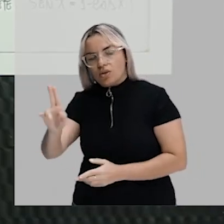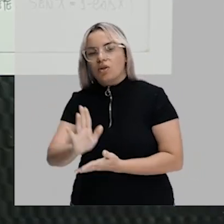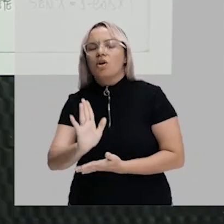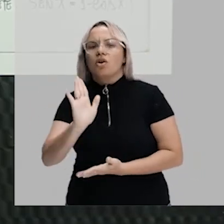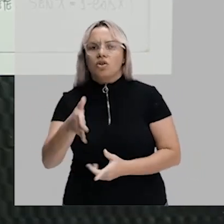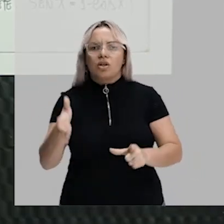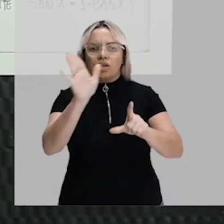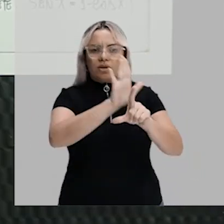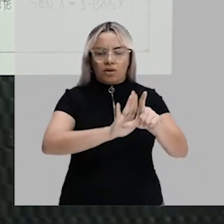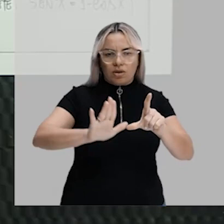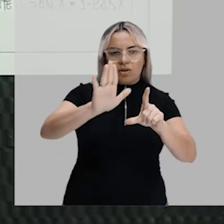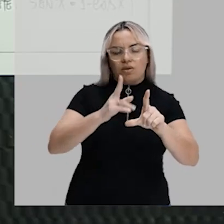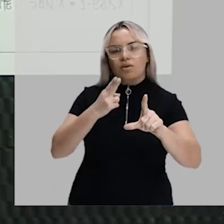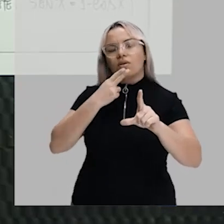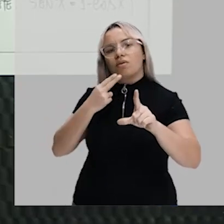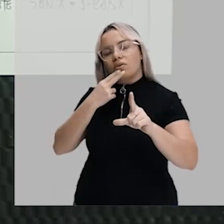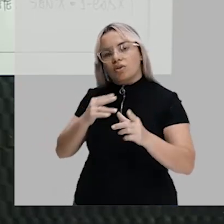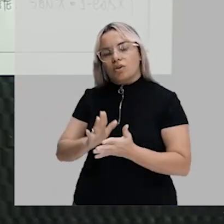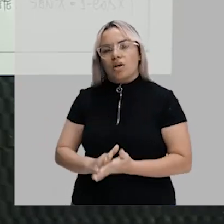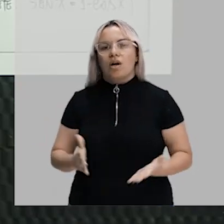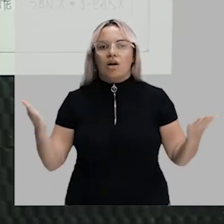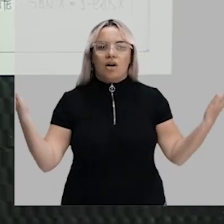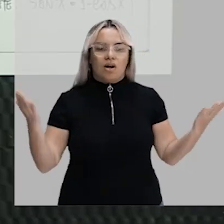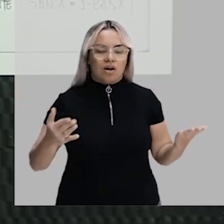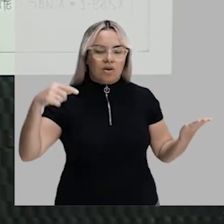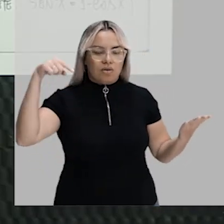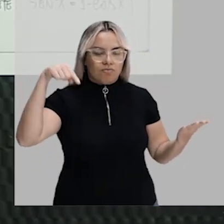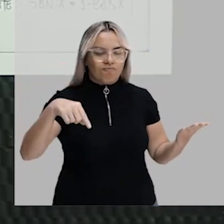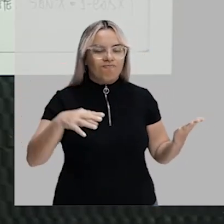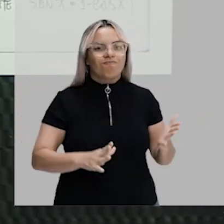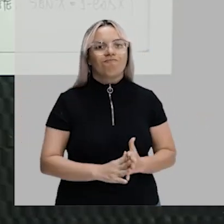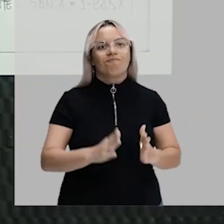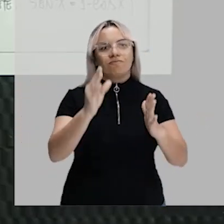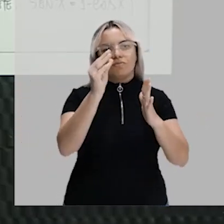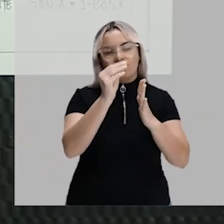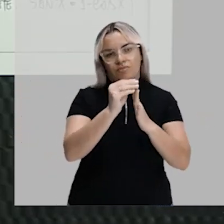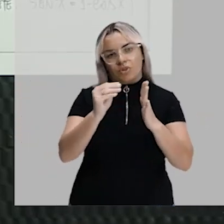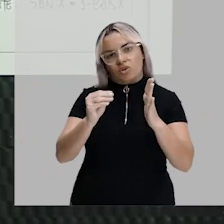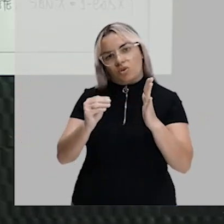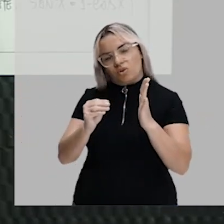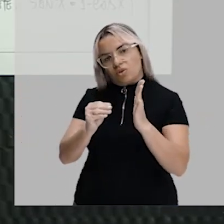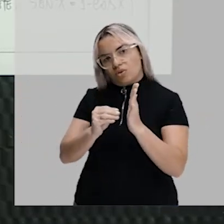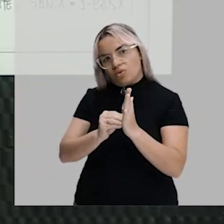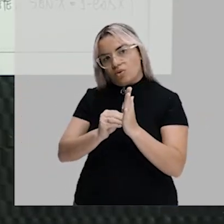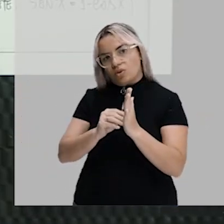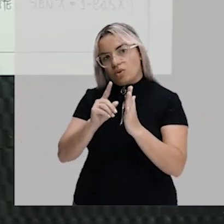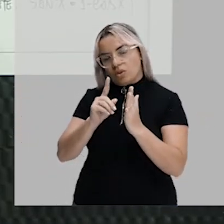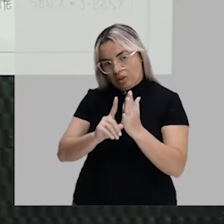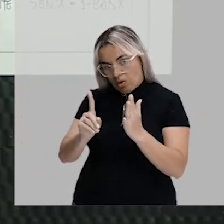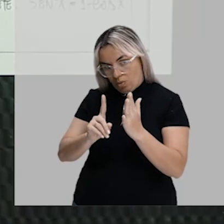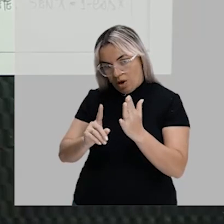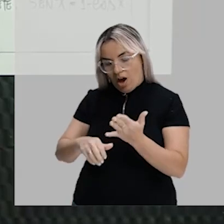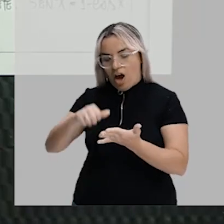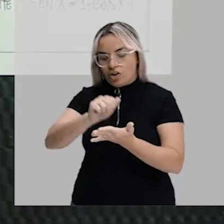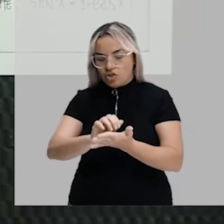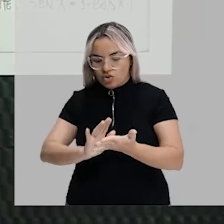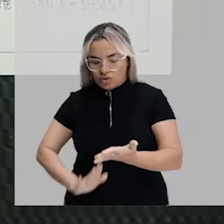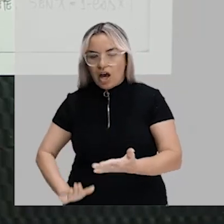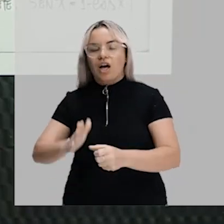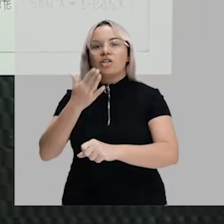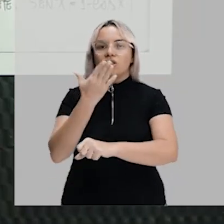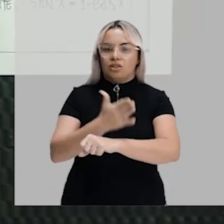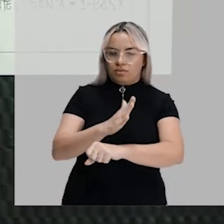aí para vocês tá E aqui hoje nós vamos ter uma aula de exercícios né sempre a gente faz isso né faz uma